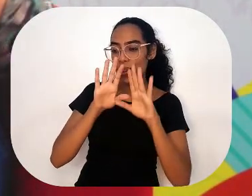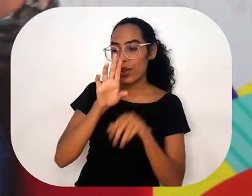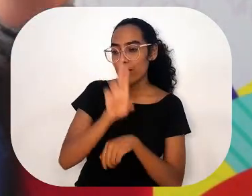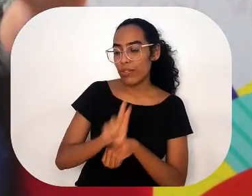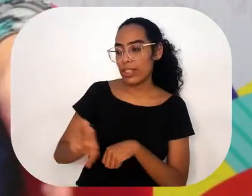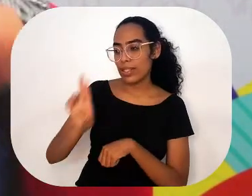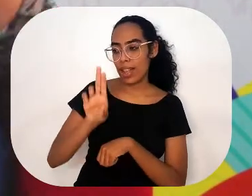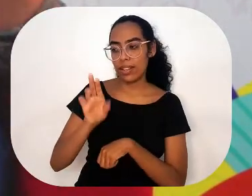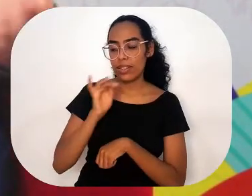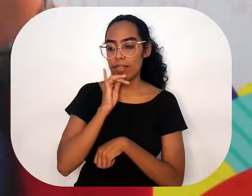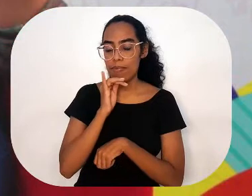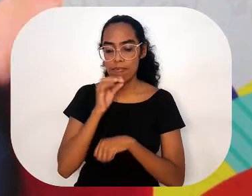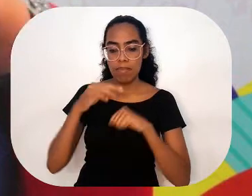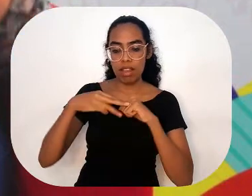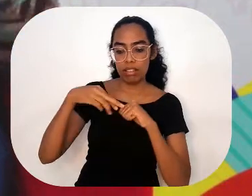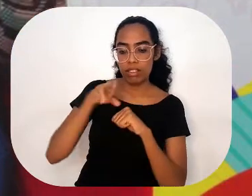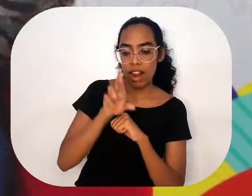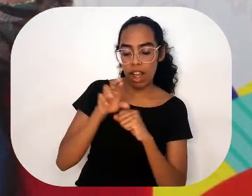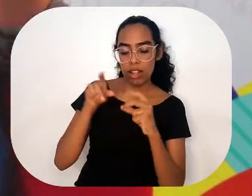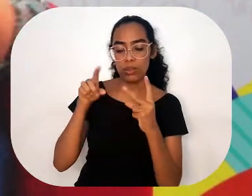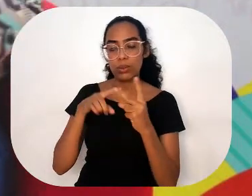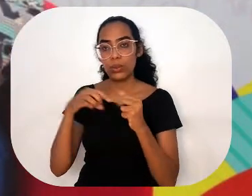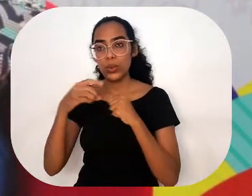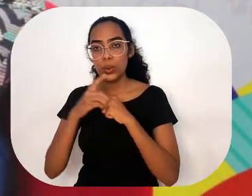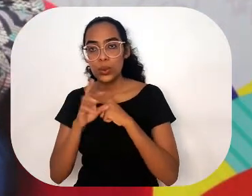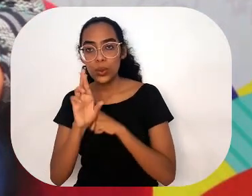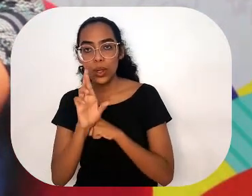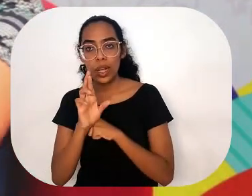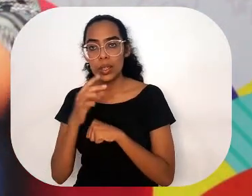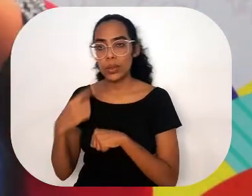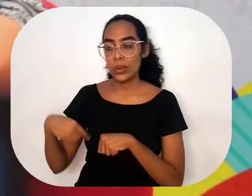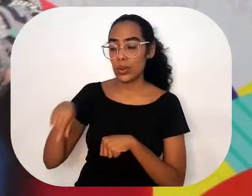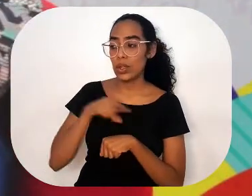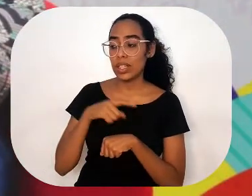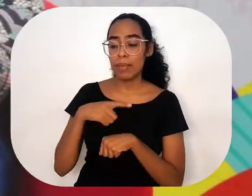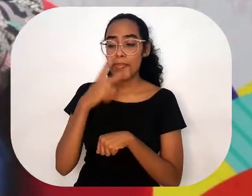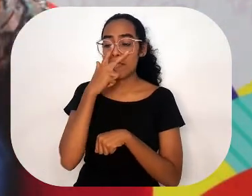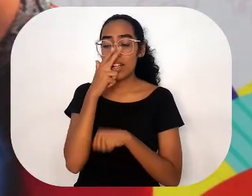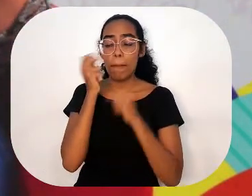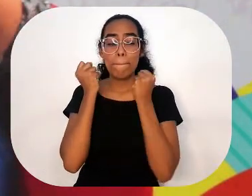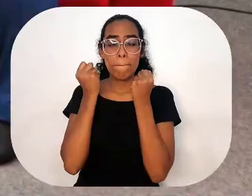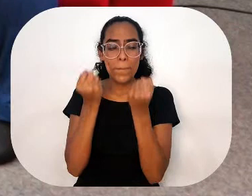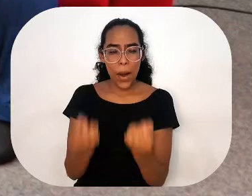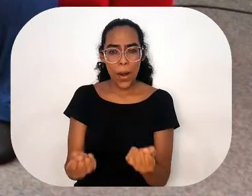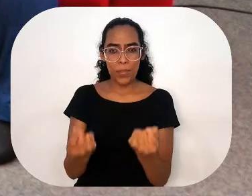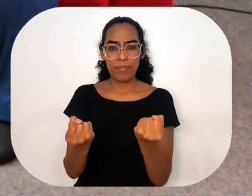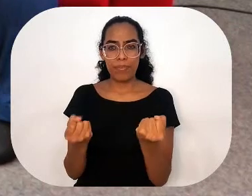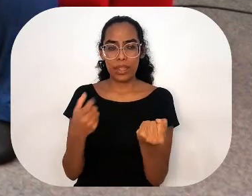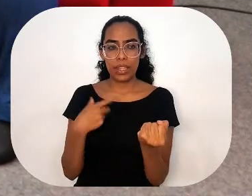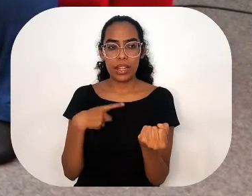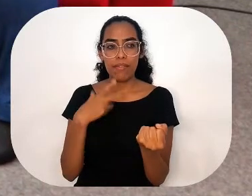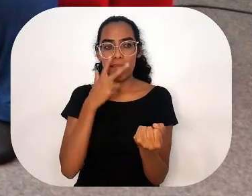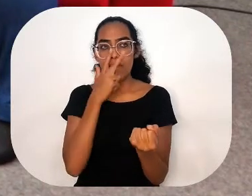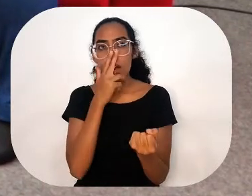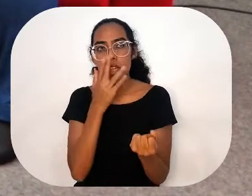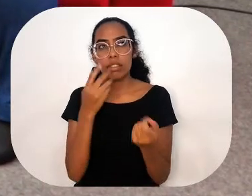ressaltam né no mestrado e no doutorado tem um peso muito grande com aquilo que você tá estudando e talvez essa dimensão